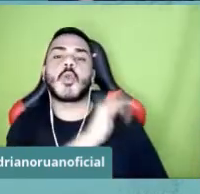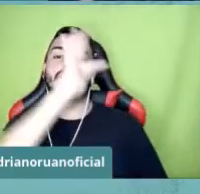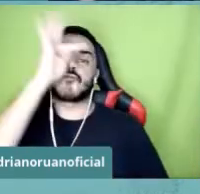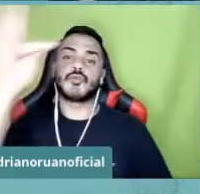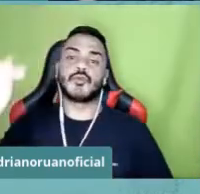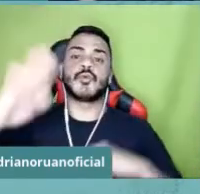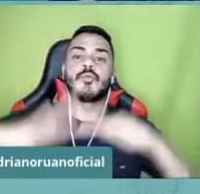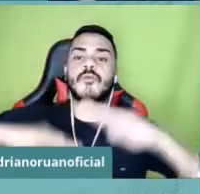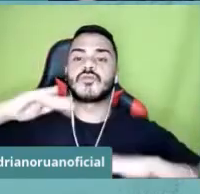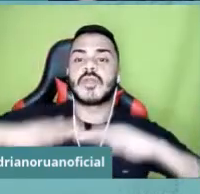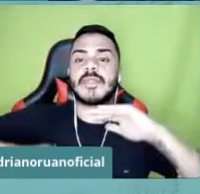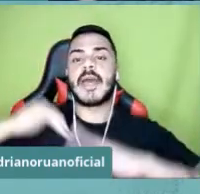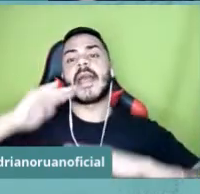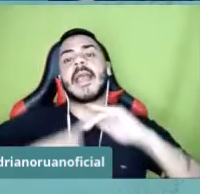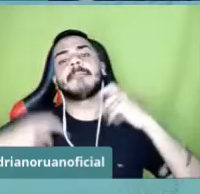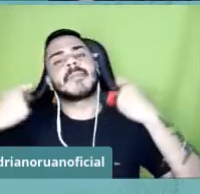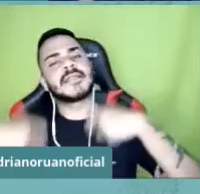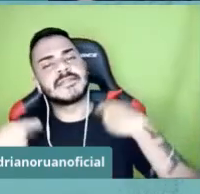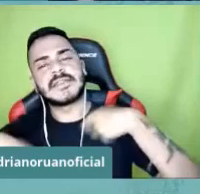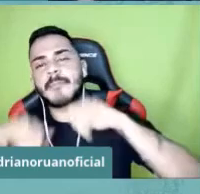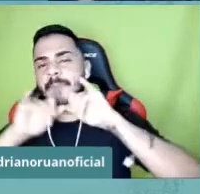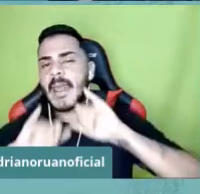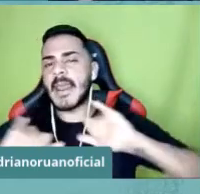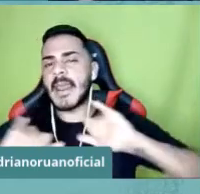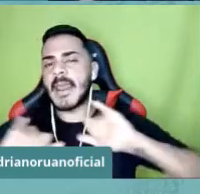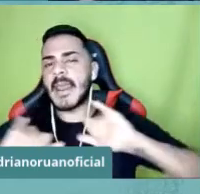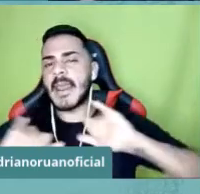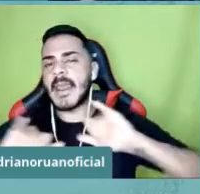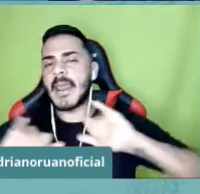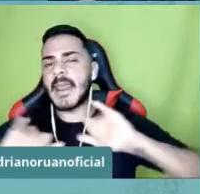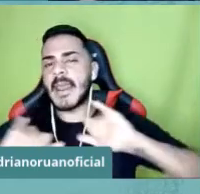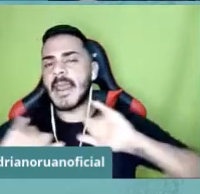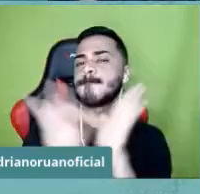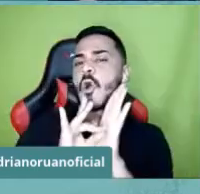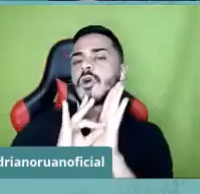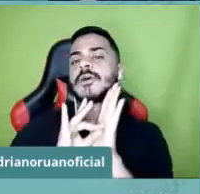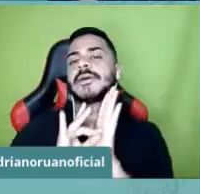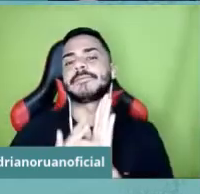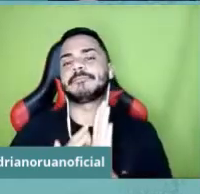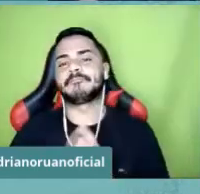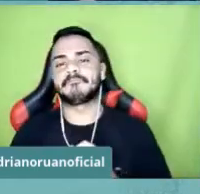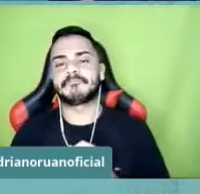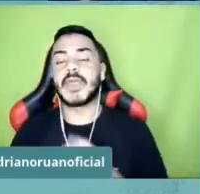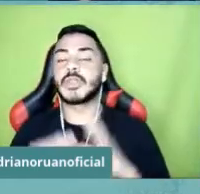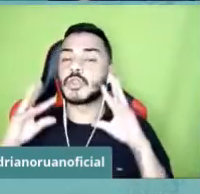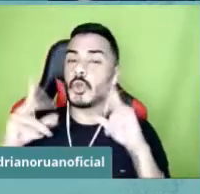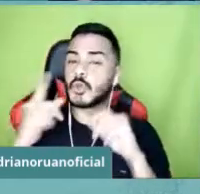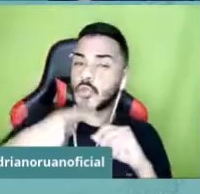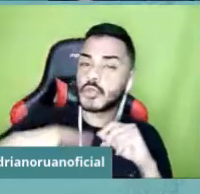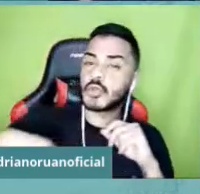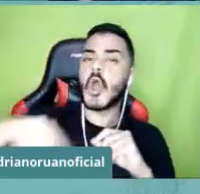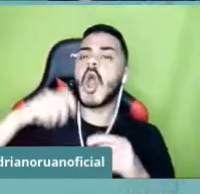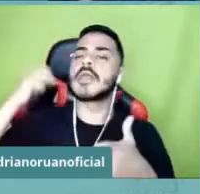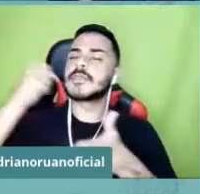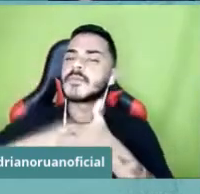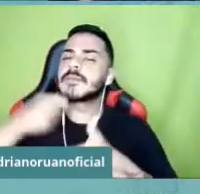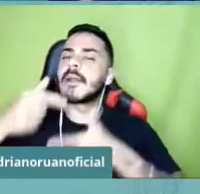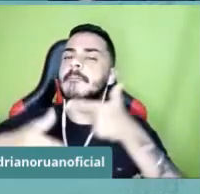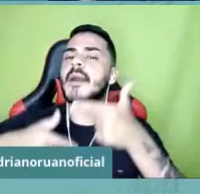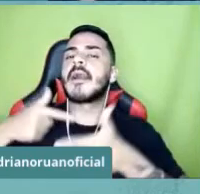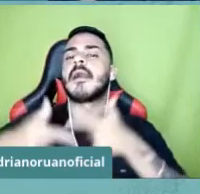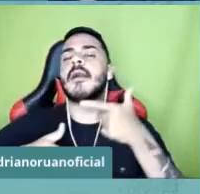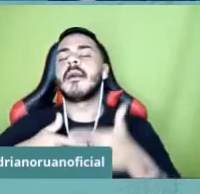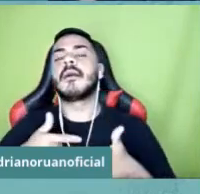saúde, tem que difundir informação boa. Todos nós temos essa missão. Alguém